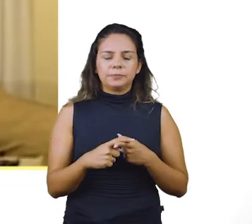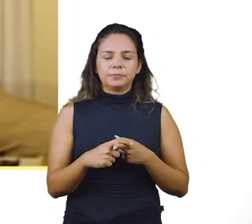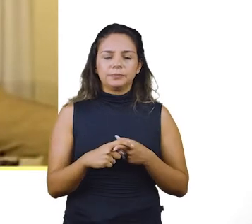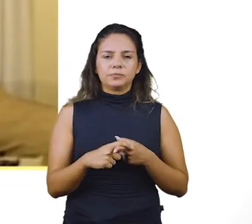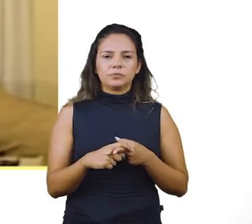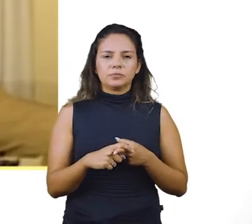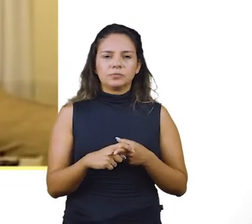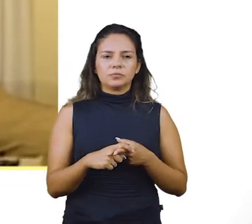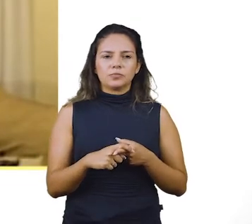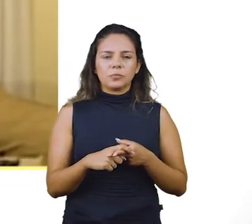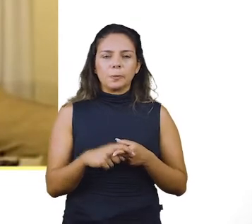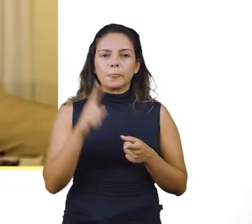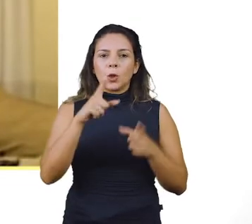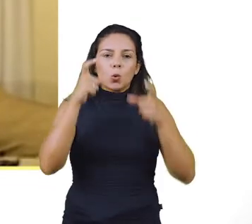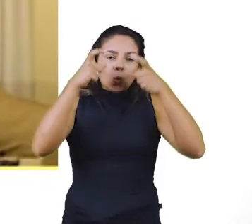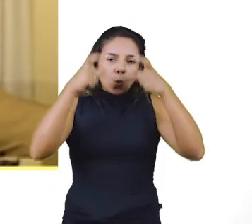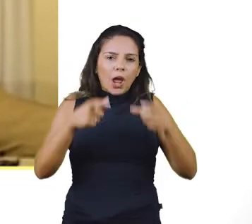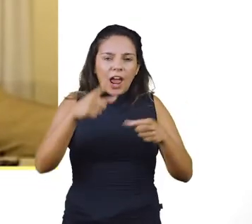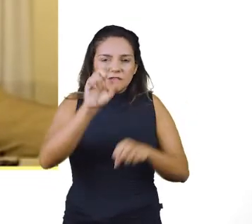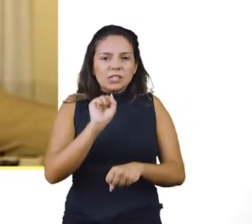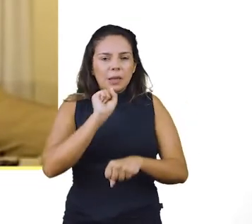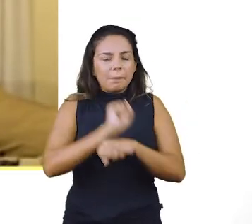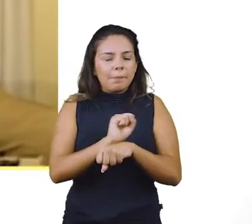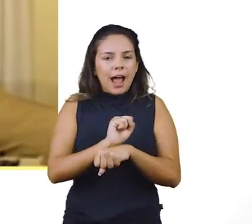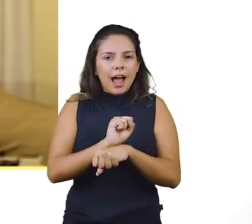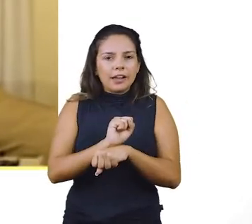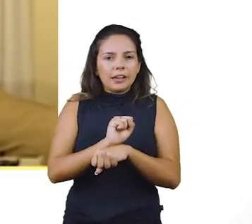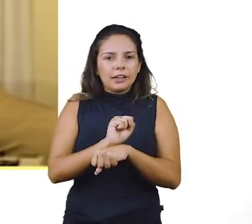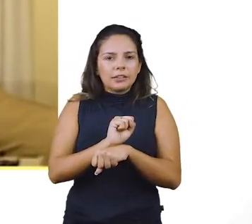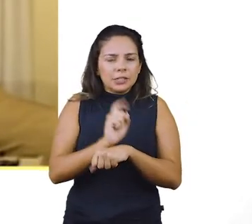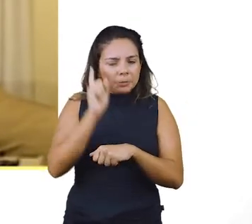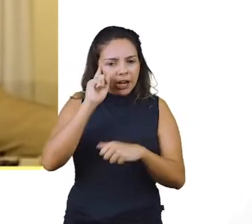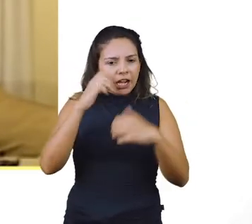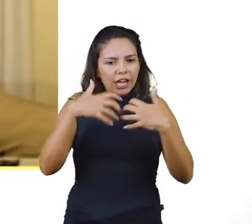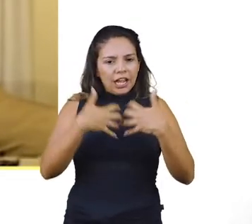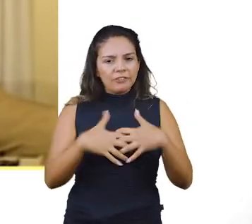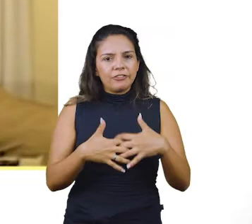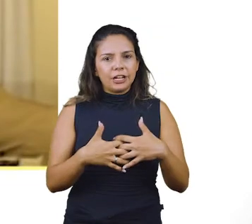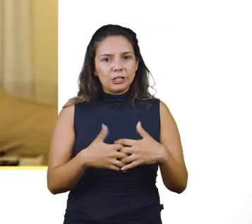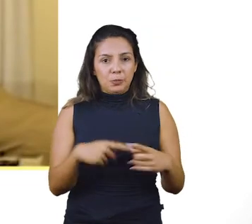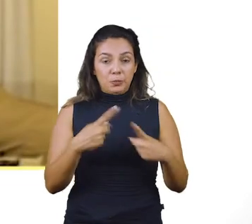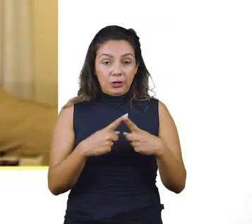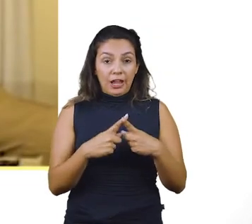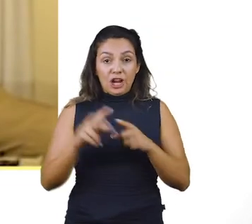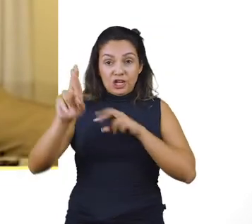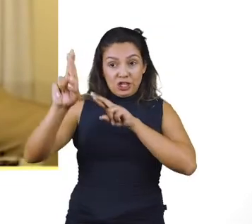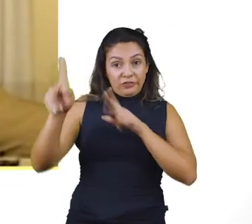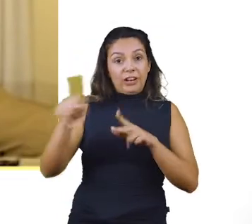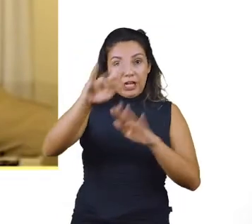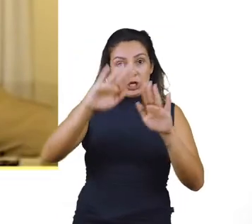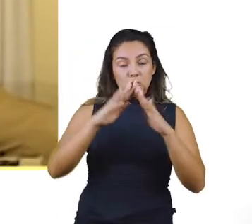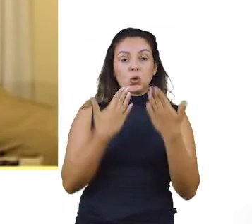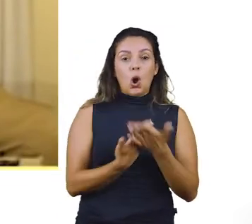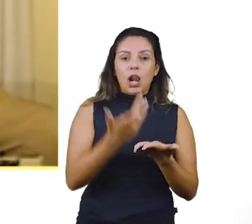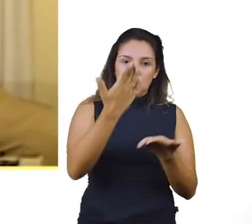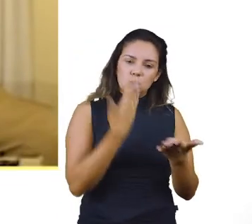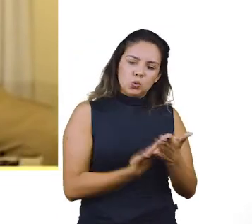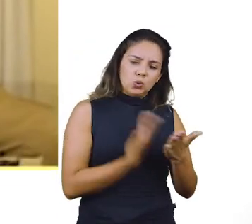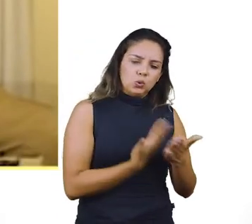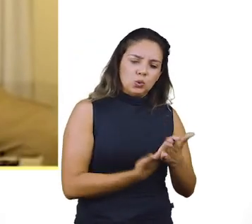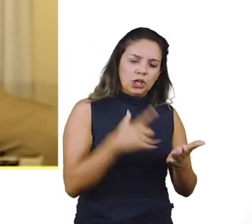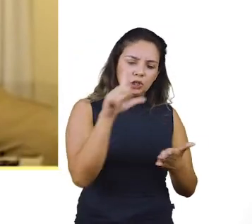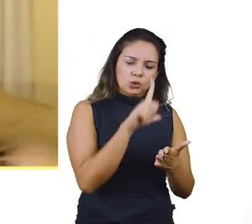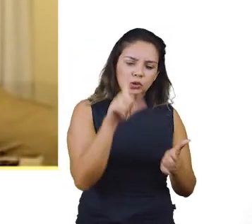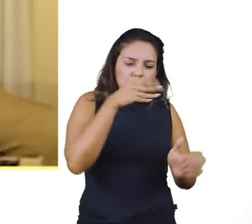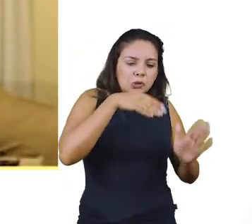assunto. É diferente você ter uma formação numa escola sobre literatura, aquela contínua, em que você vai se